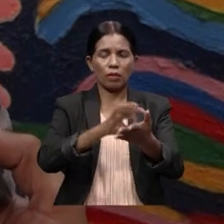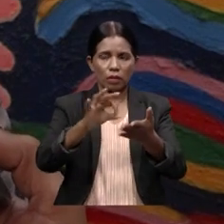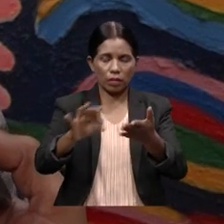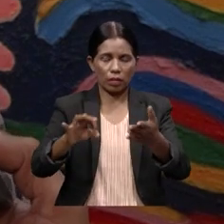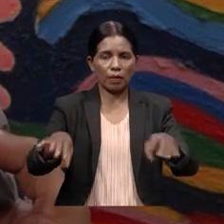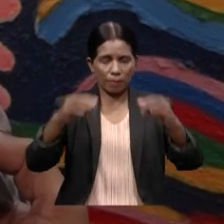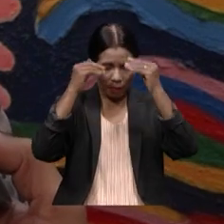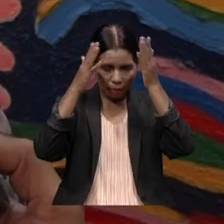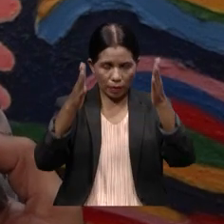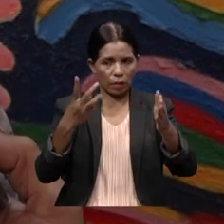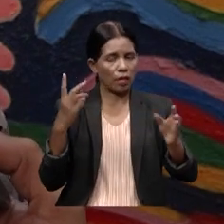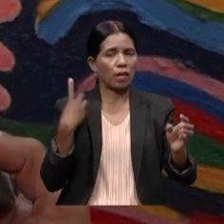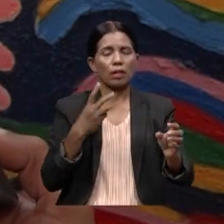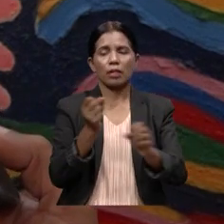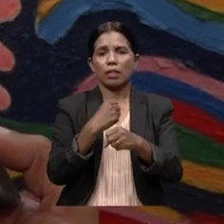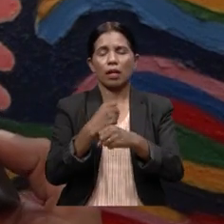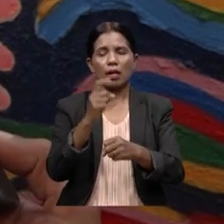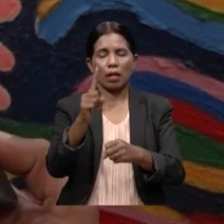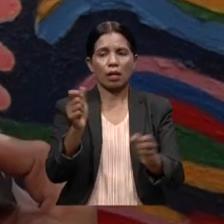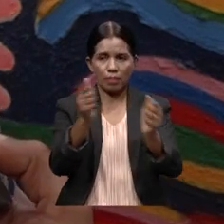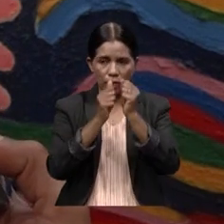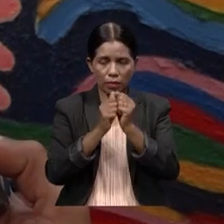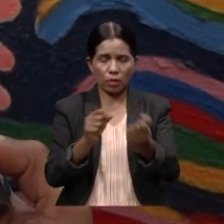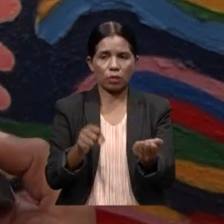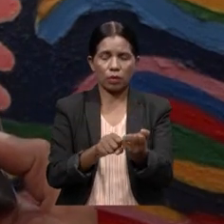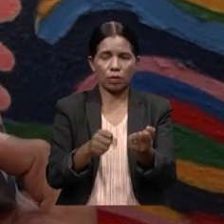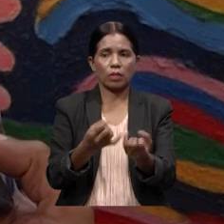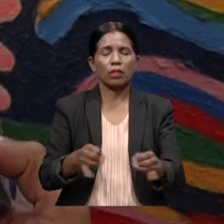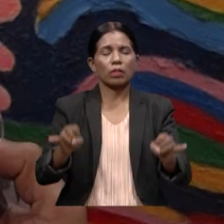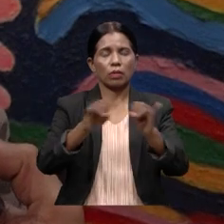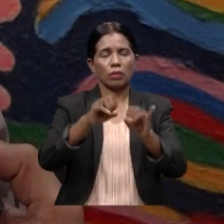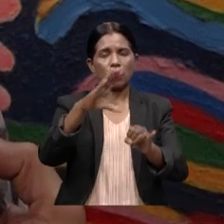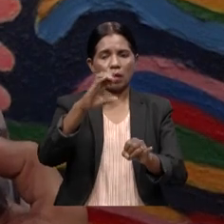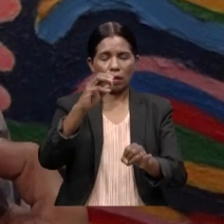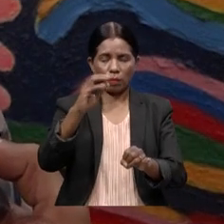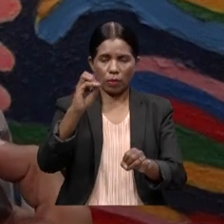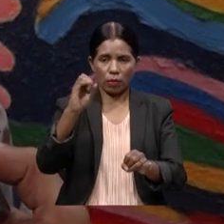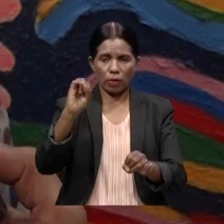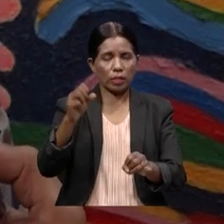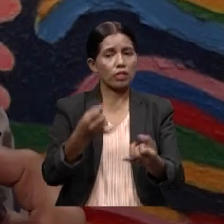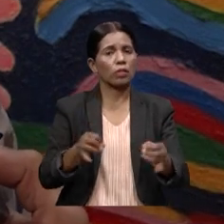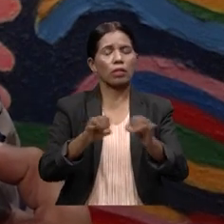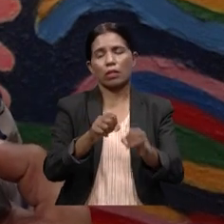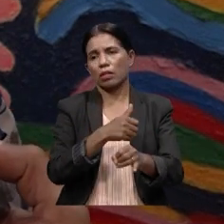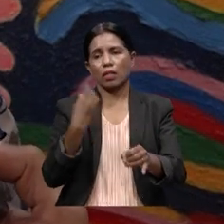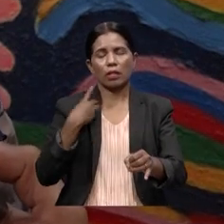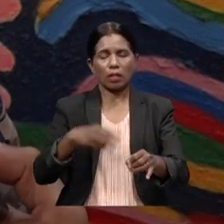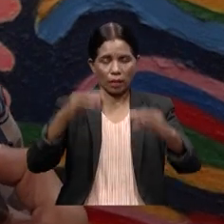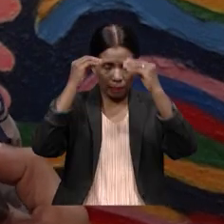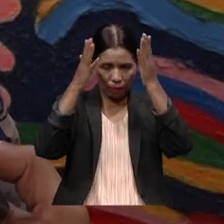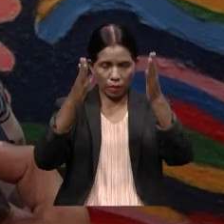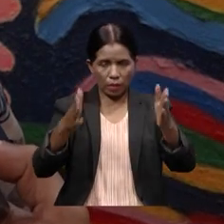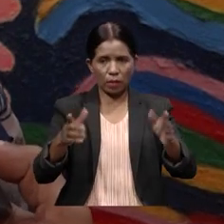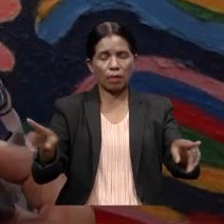professores, né, bem, a Klaus, e também saca uma ralo, mas bem, há muito com o apoio do Instituto Camões, ou instituição se lutar, a tu nem tem professores, e rebel